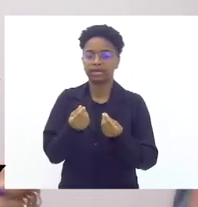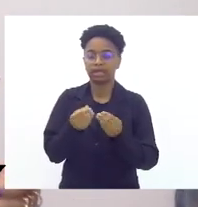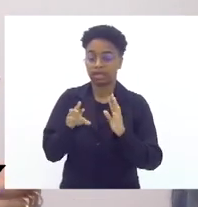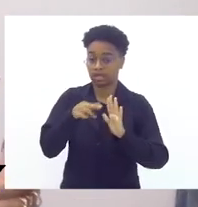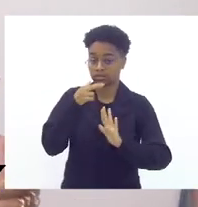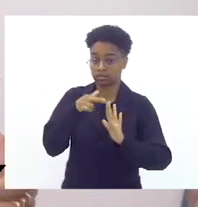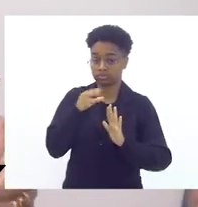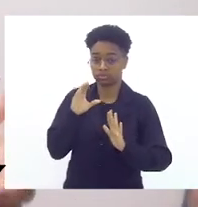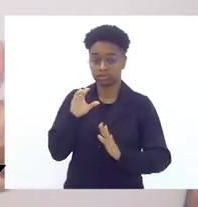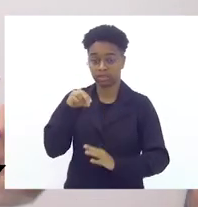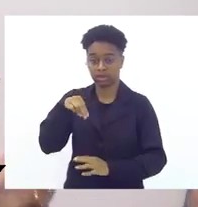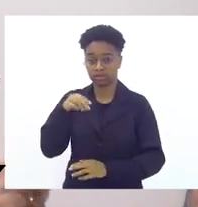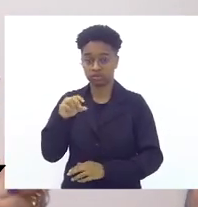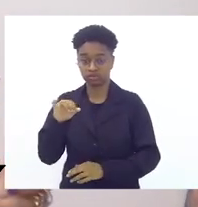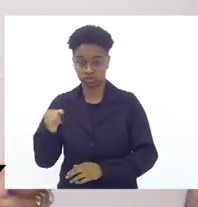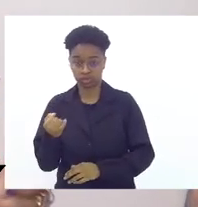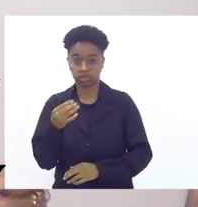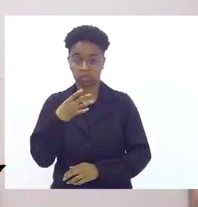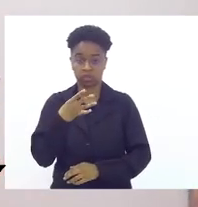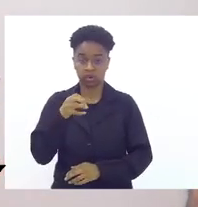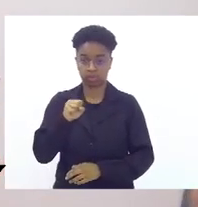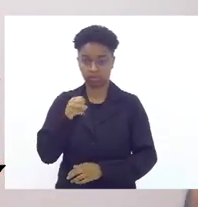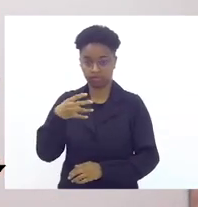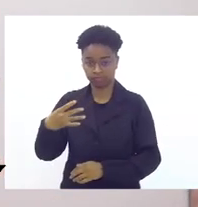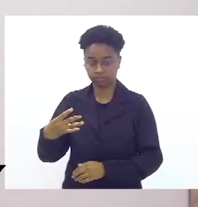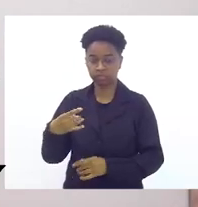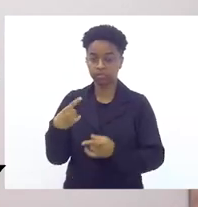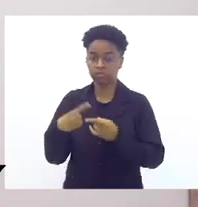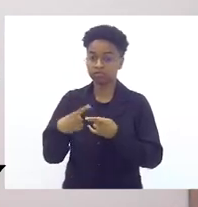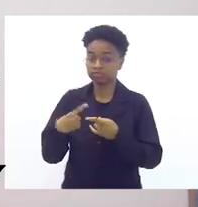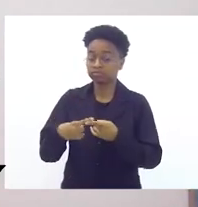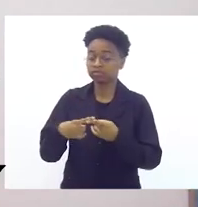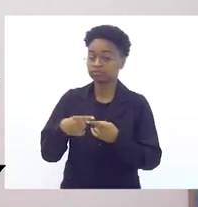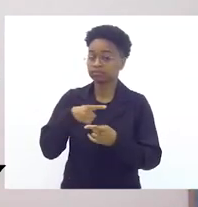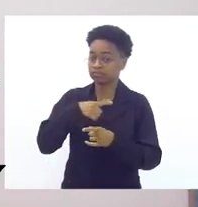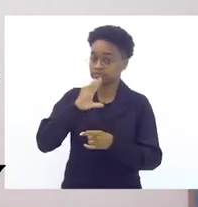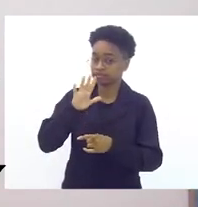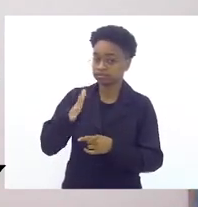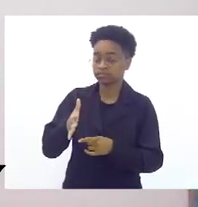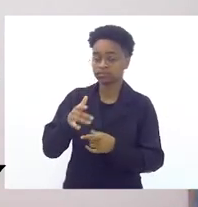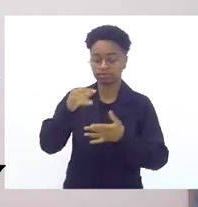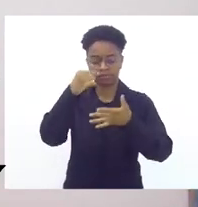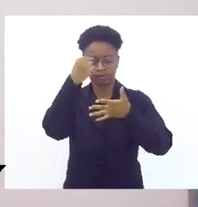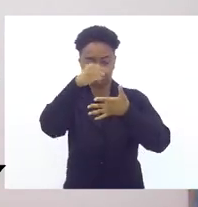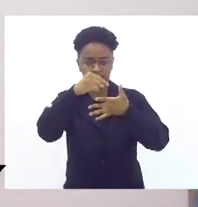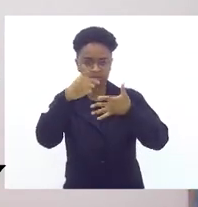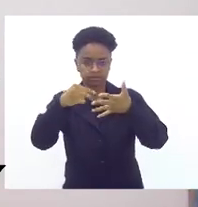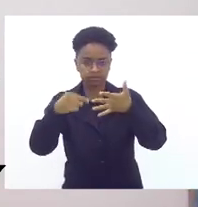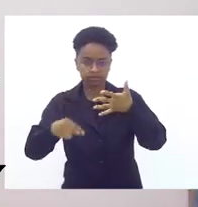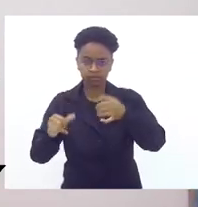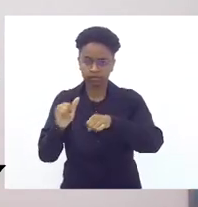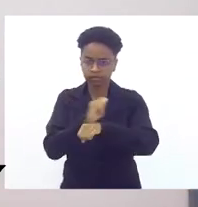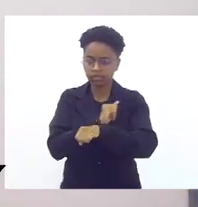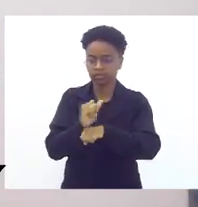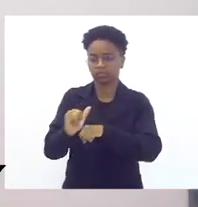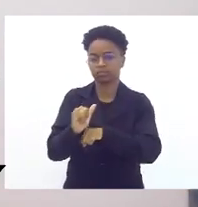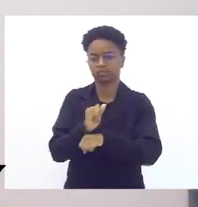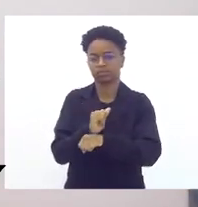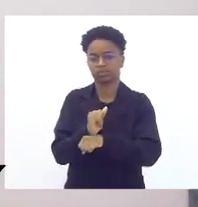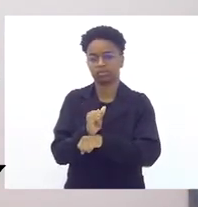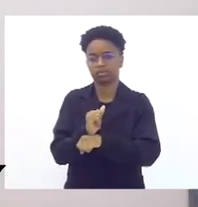CNJ 484 que já prever uma série de formas de